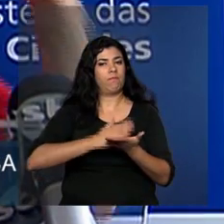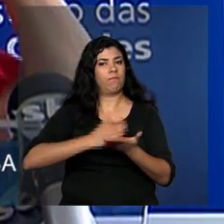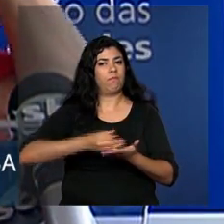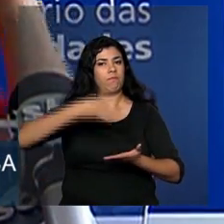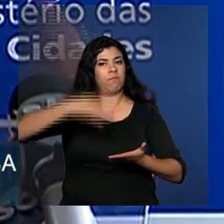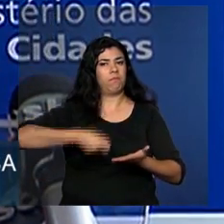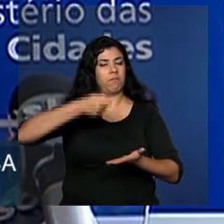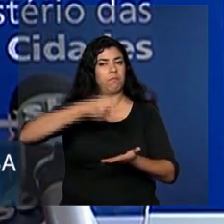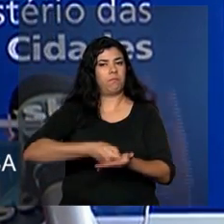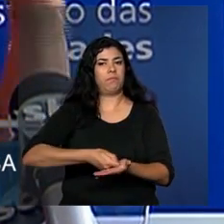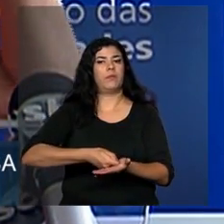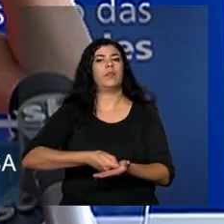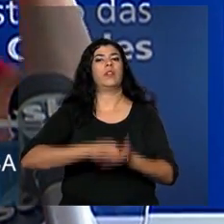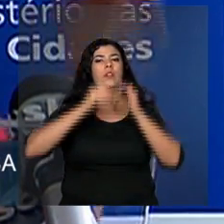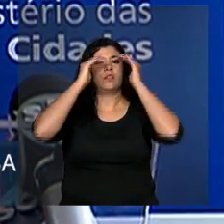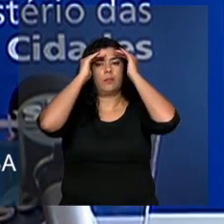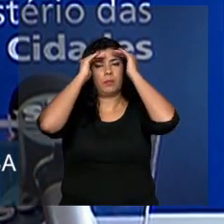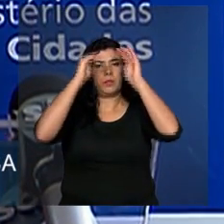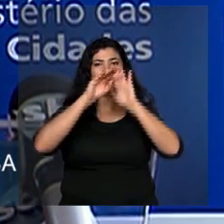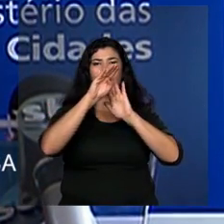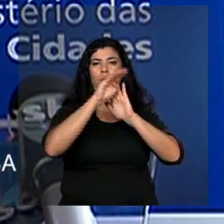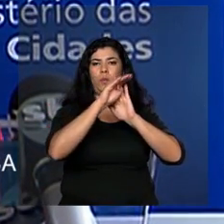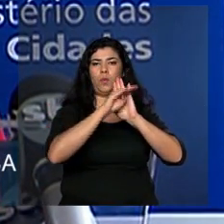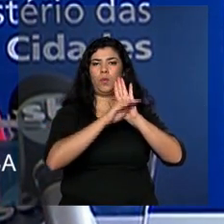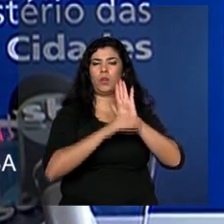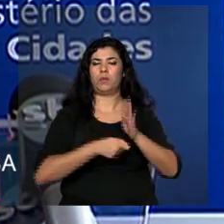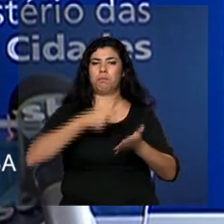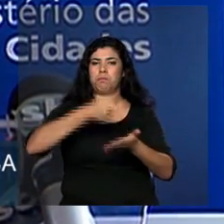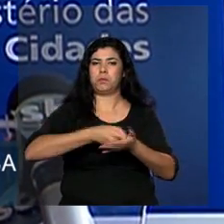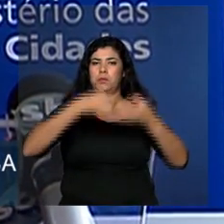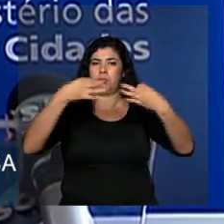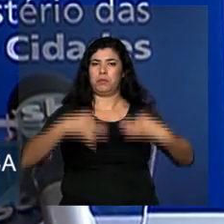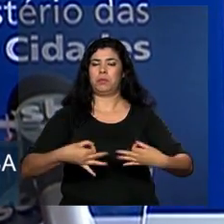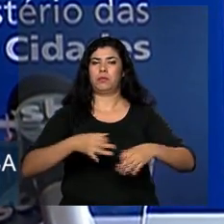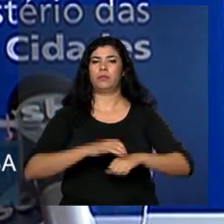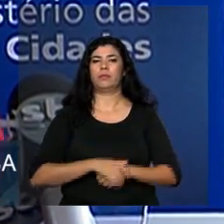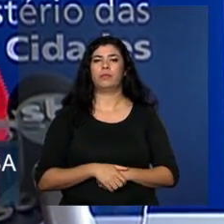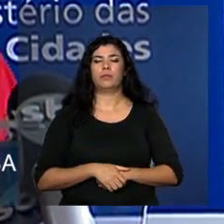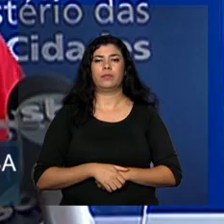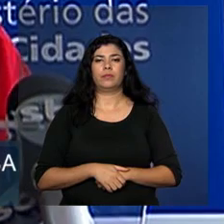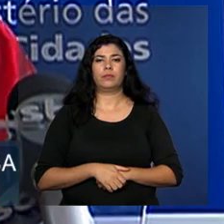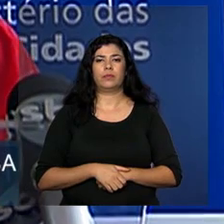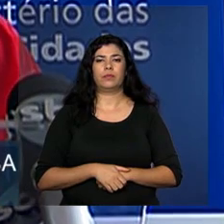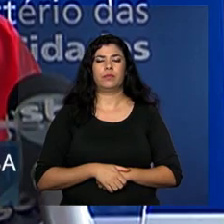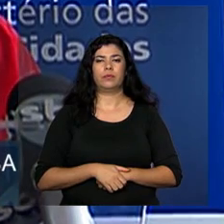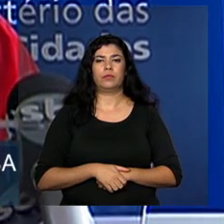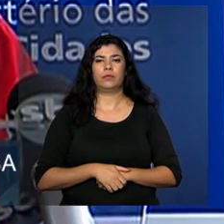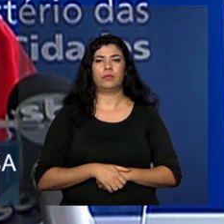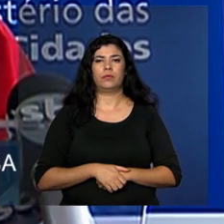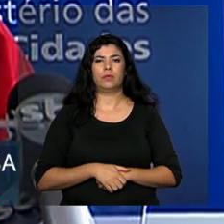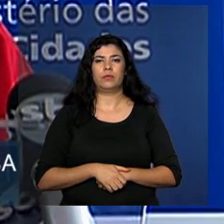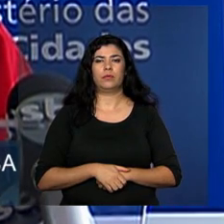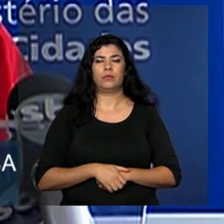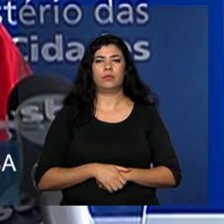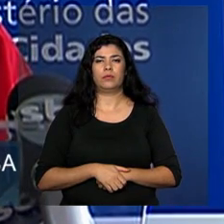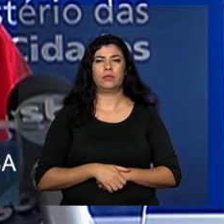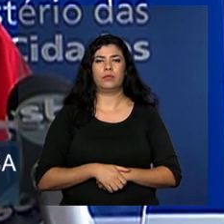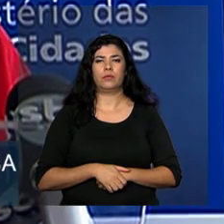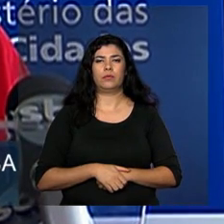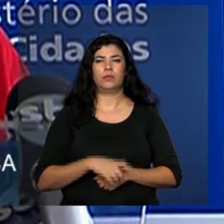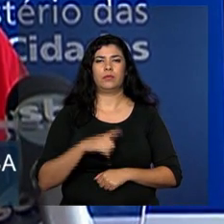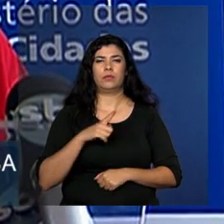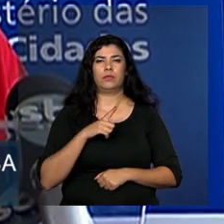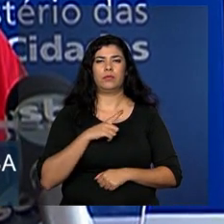criteriosamente, respeitando a ordem, sendo pagas criteriosamente. Presidente, uma pergunta também local. O prefeito anunciou